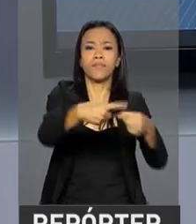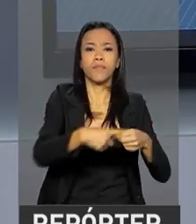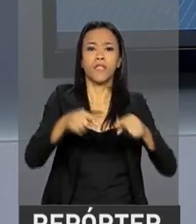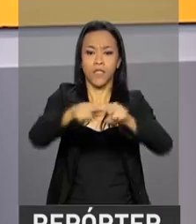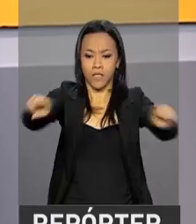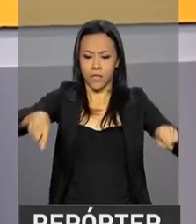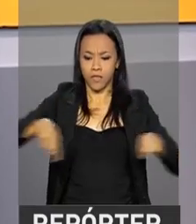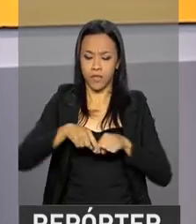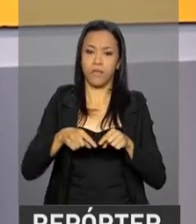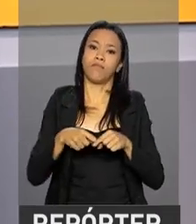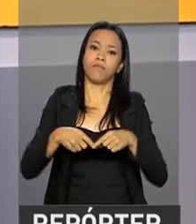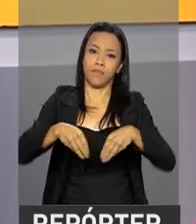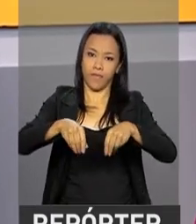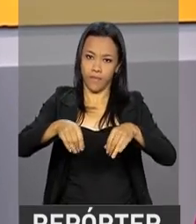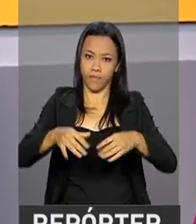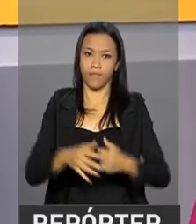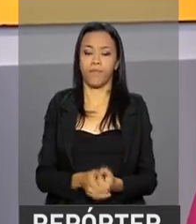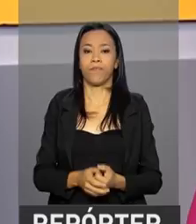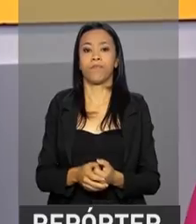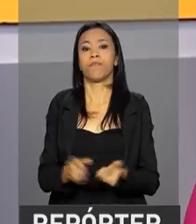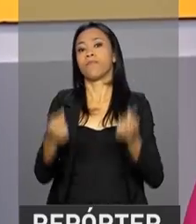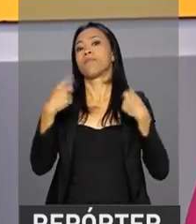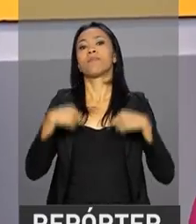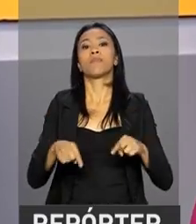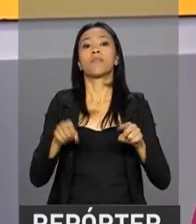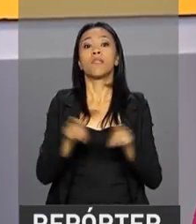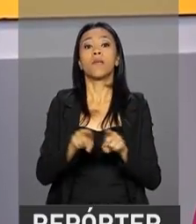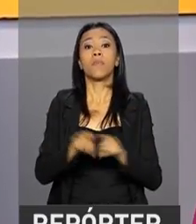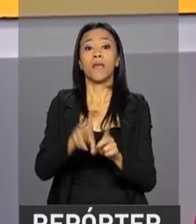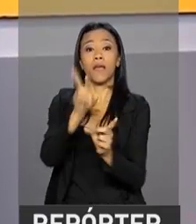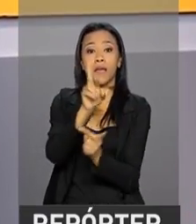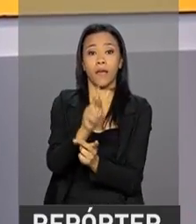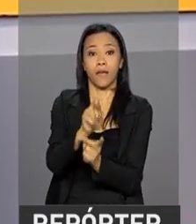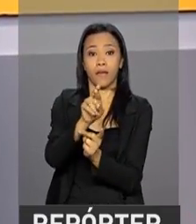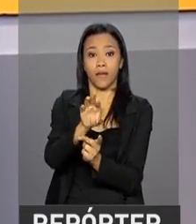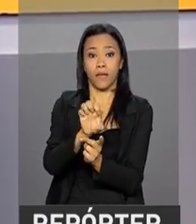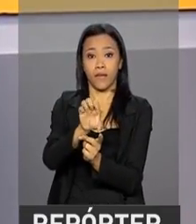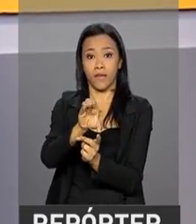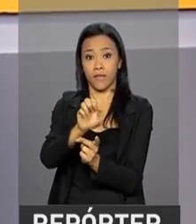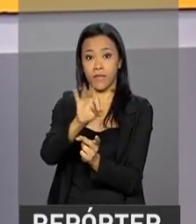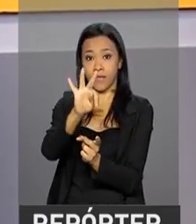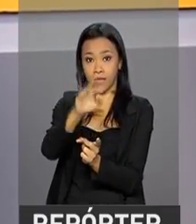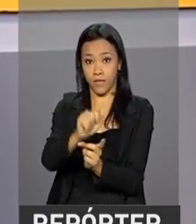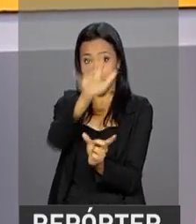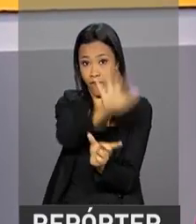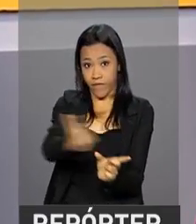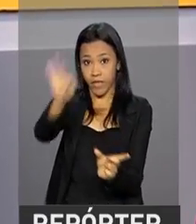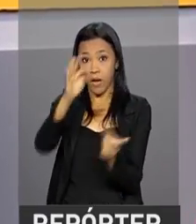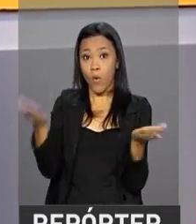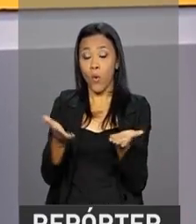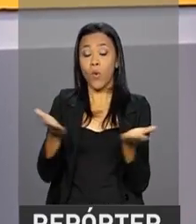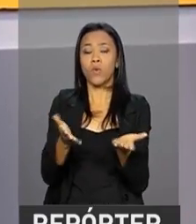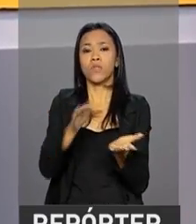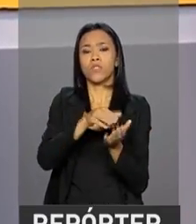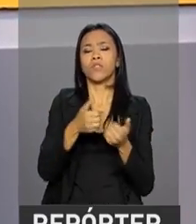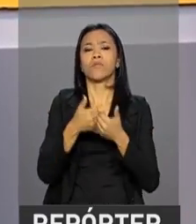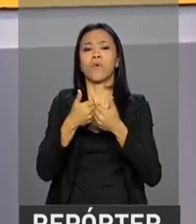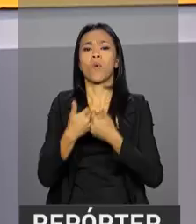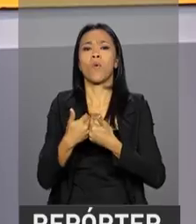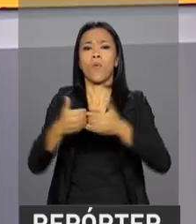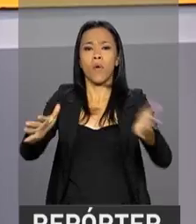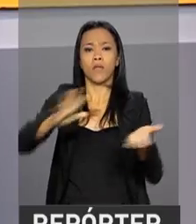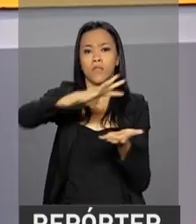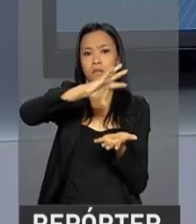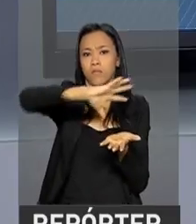loteamentos. E a Receita Federal abre hoje a consulta do terceiro lote de restituição do imposto